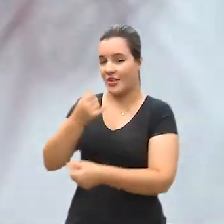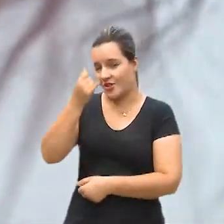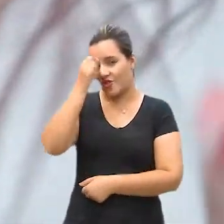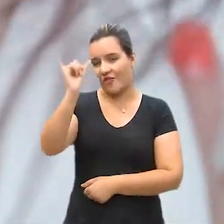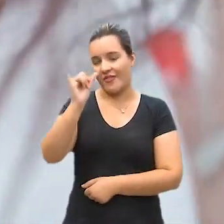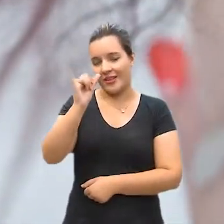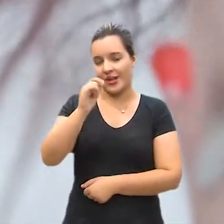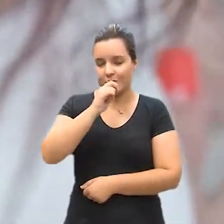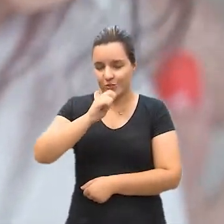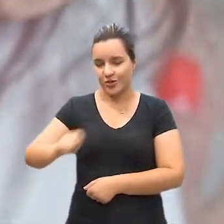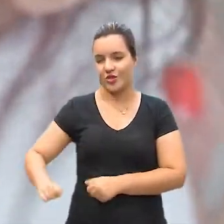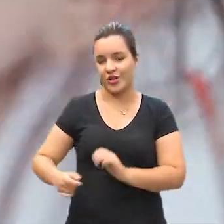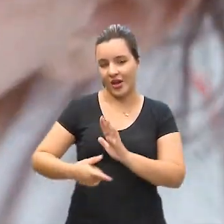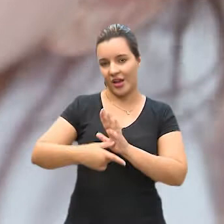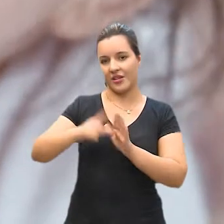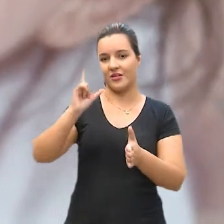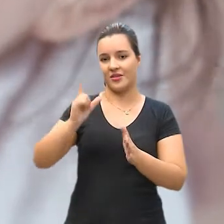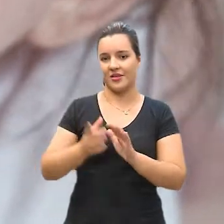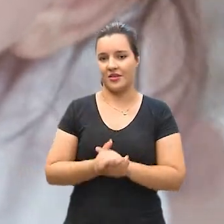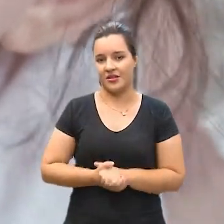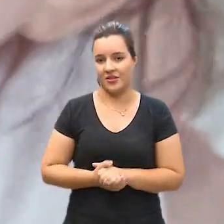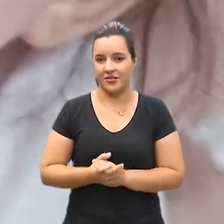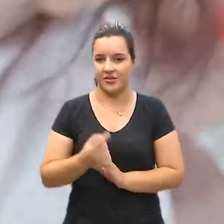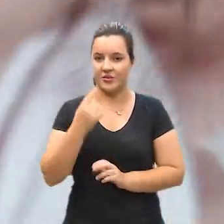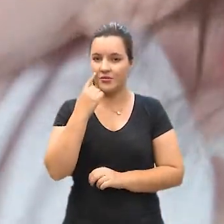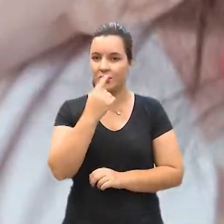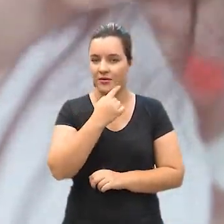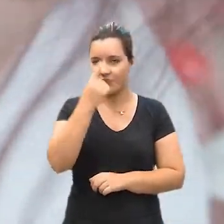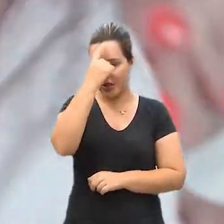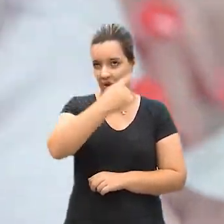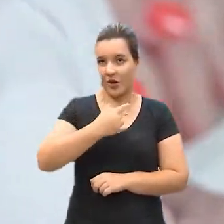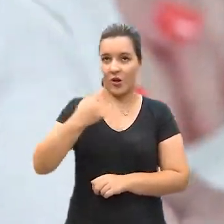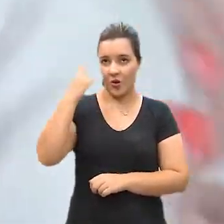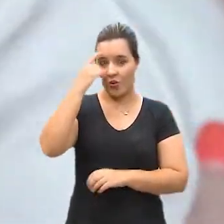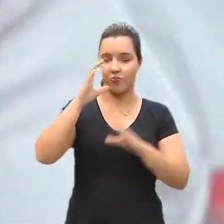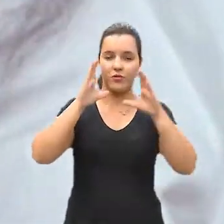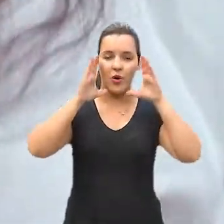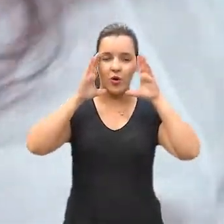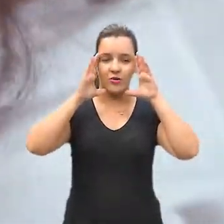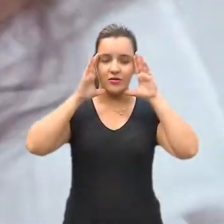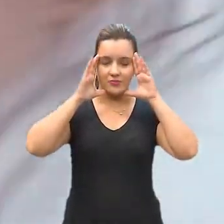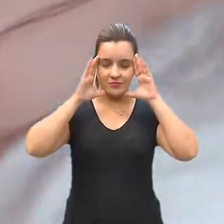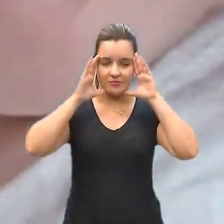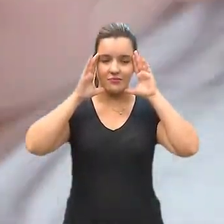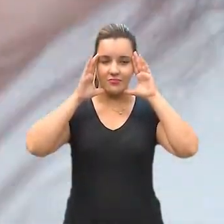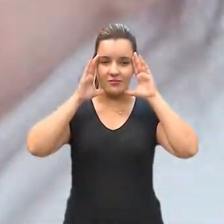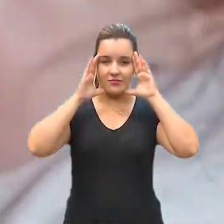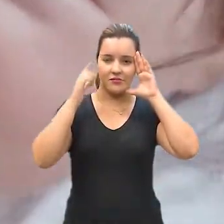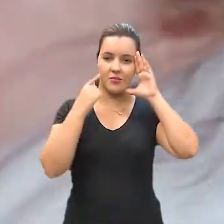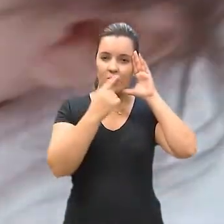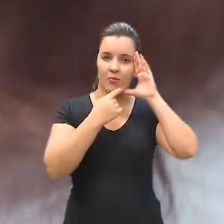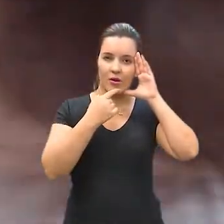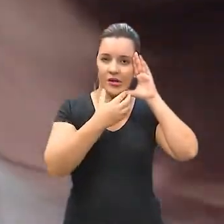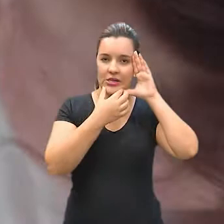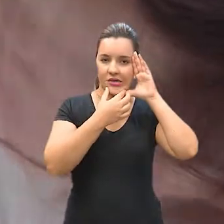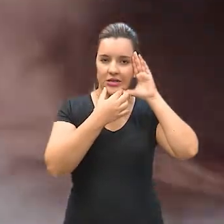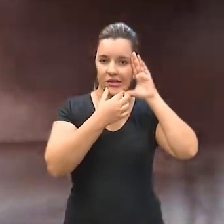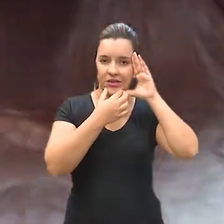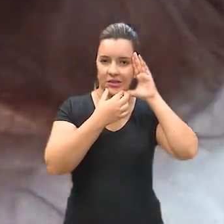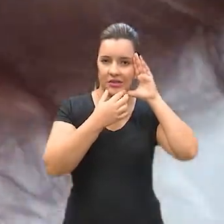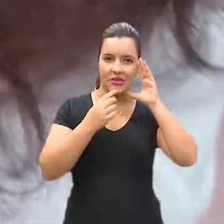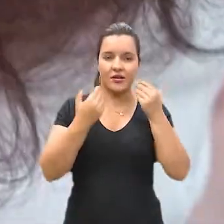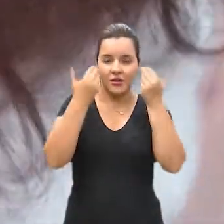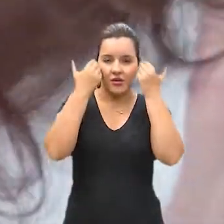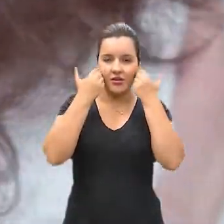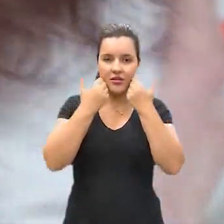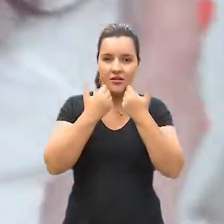quanto antes, porque a formação do crânio da criança, né, tanto a relação maxila e mandíbula, com